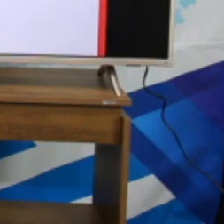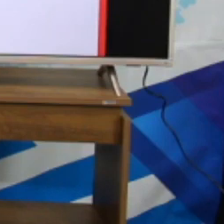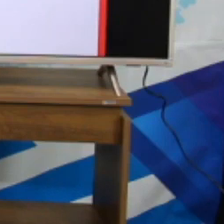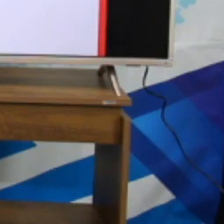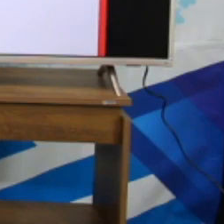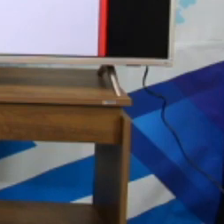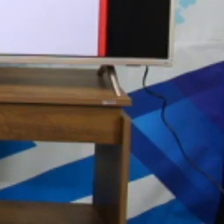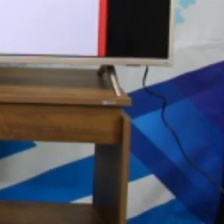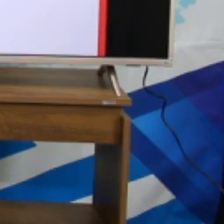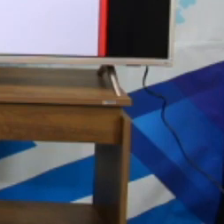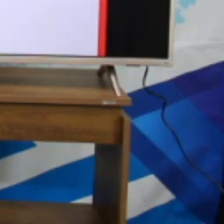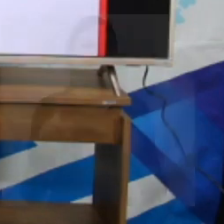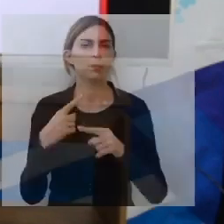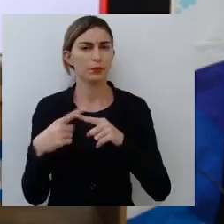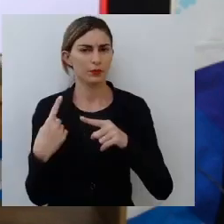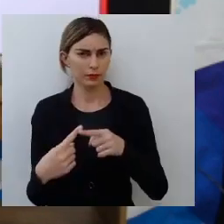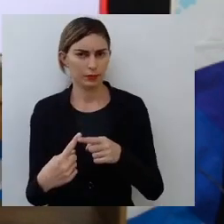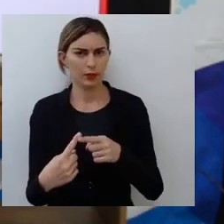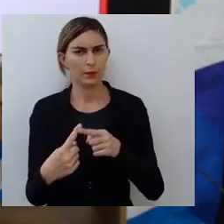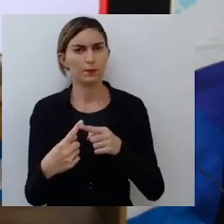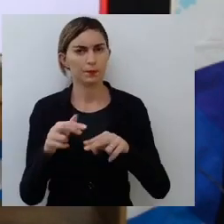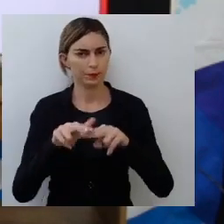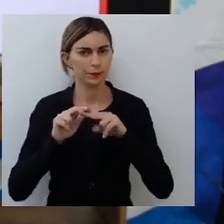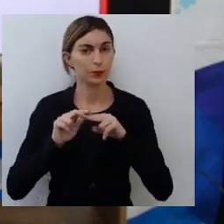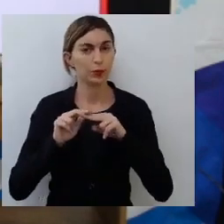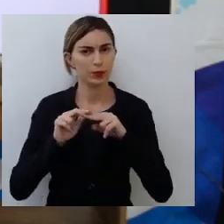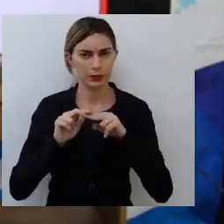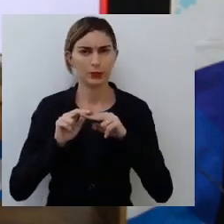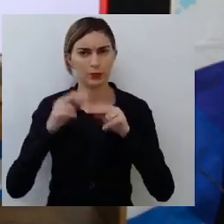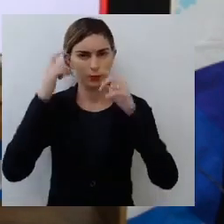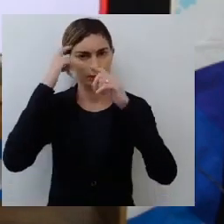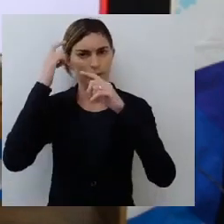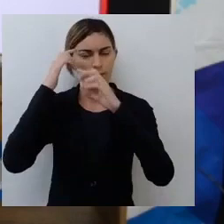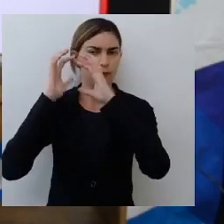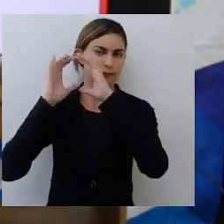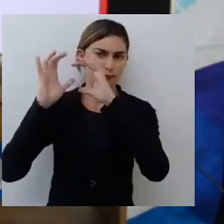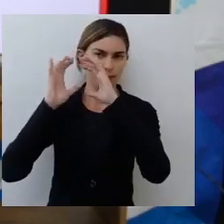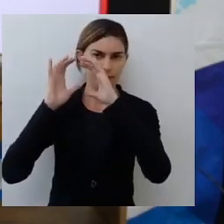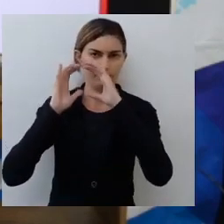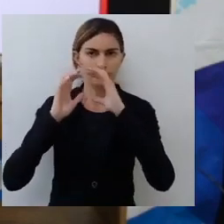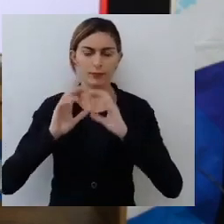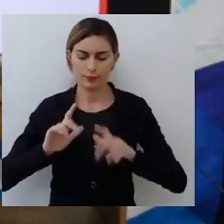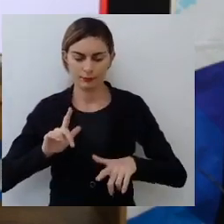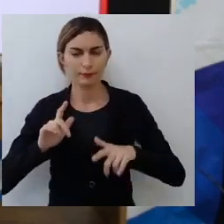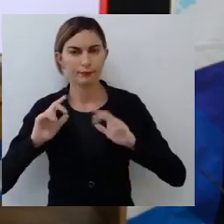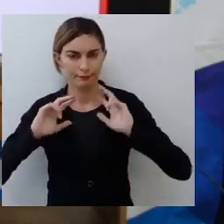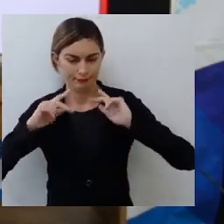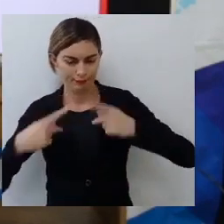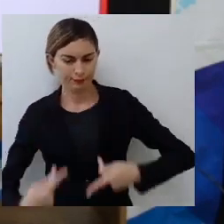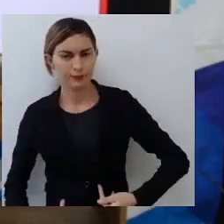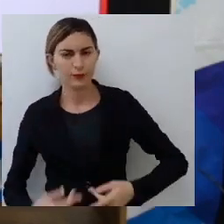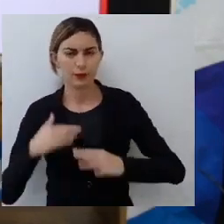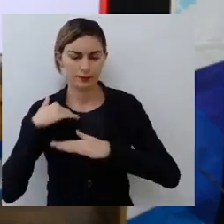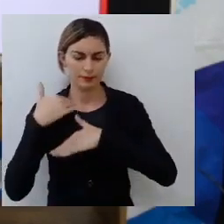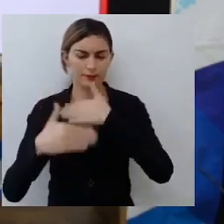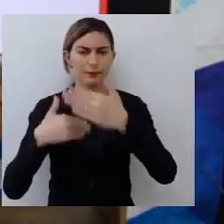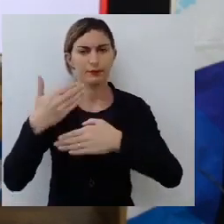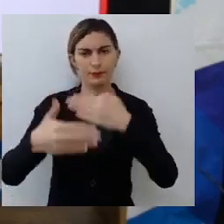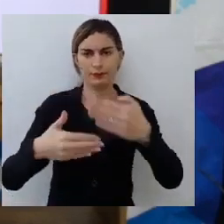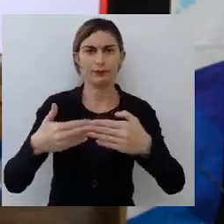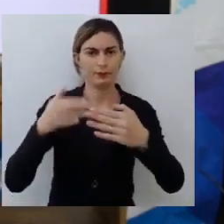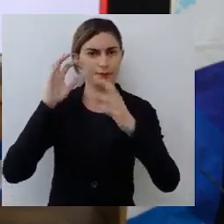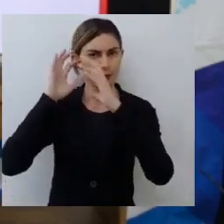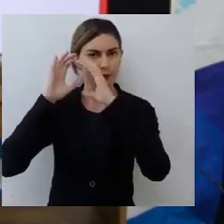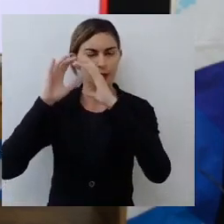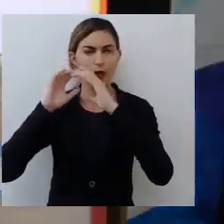dá fundamentalmente por conta do cérebro humano. Nosso cérebro, com o passar do tempo e com as